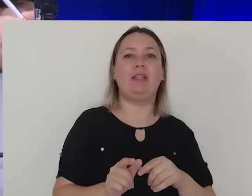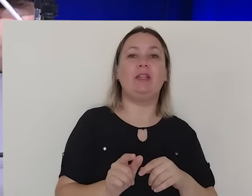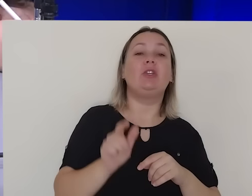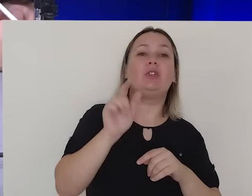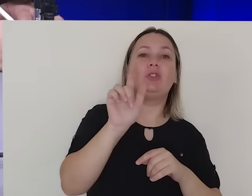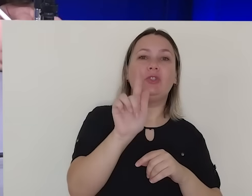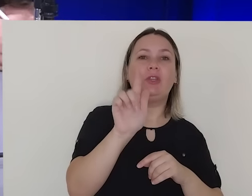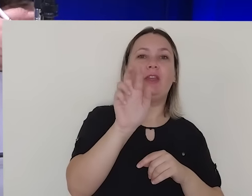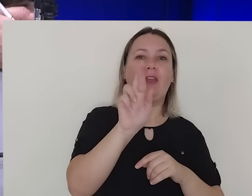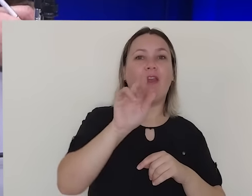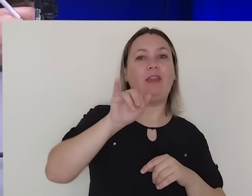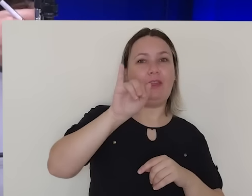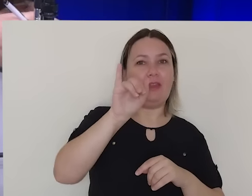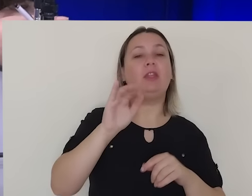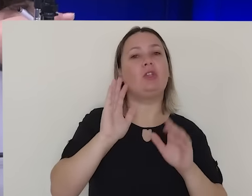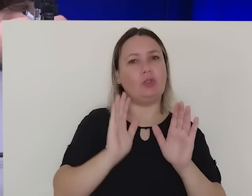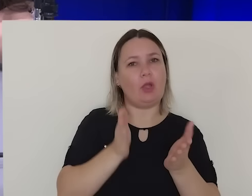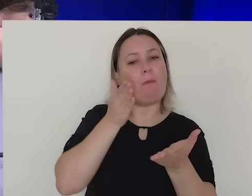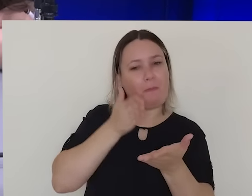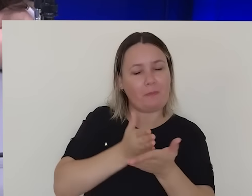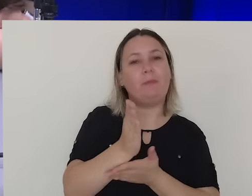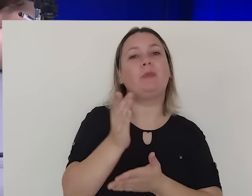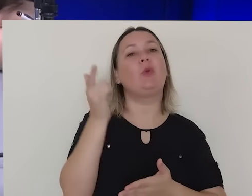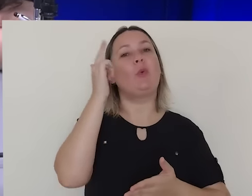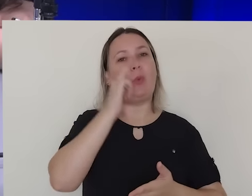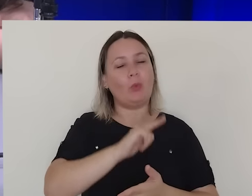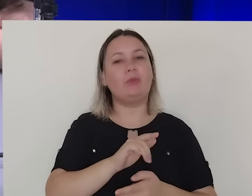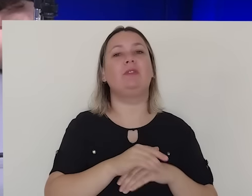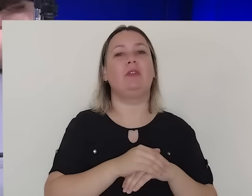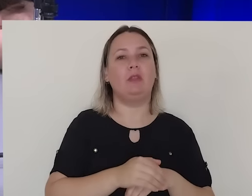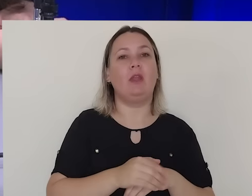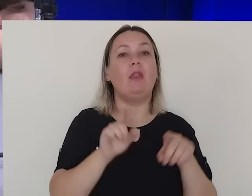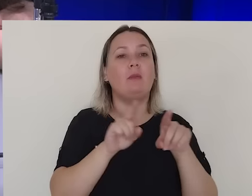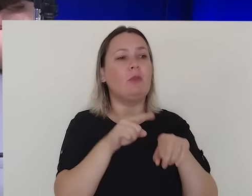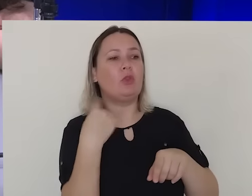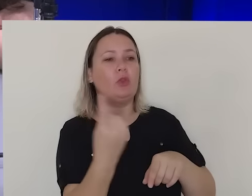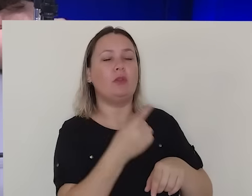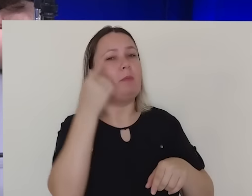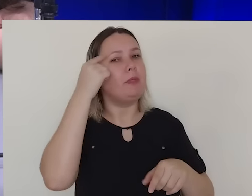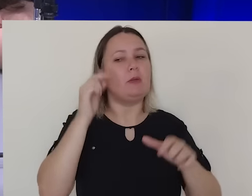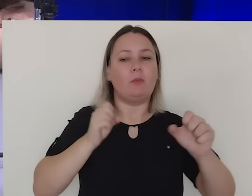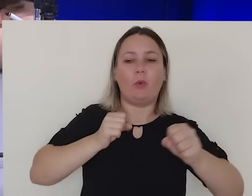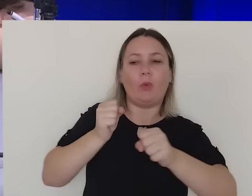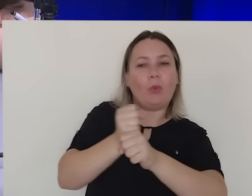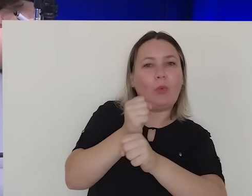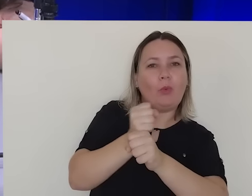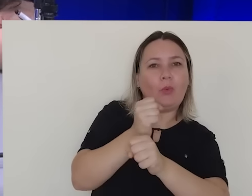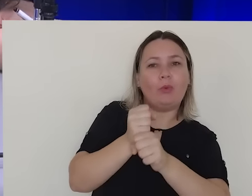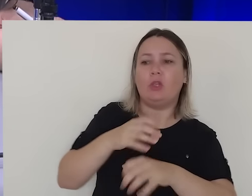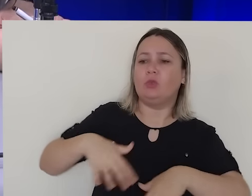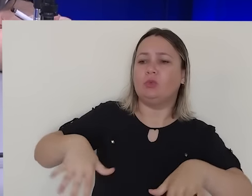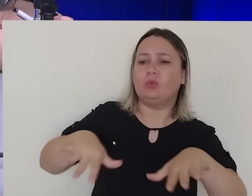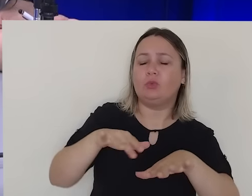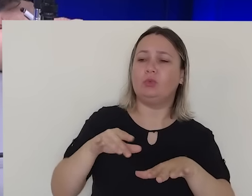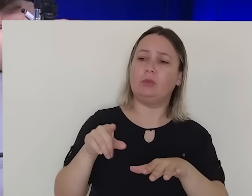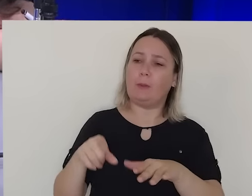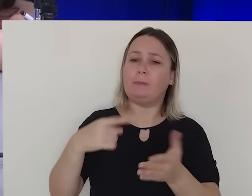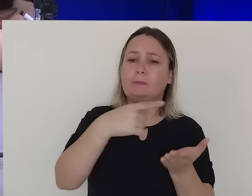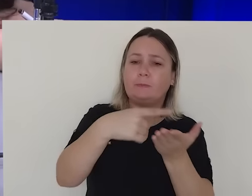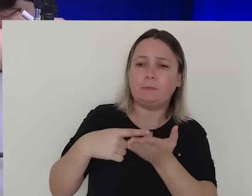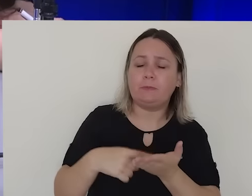nas obras nós começamos criando uma série de premissas né sustentáveis que nós chamamos e isso evoluiu por uma certificação